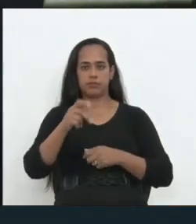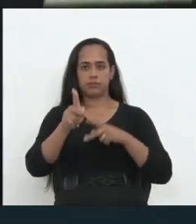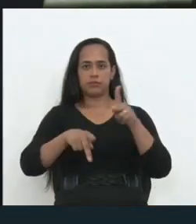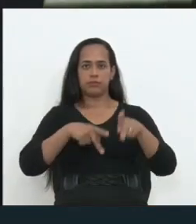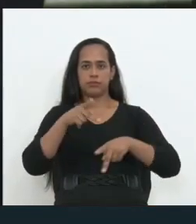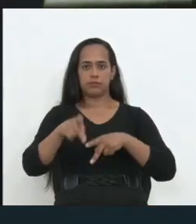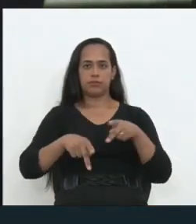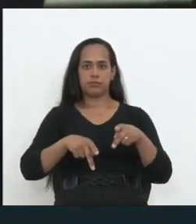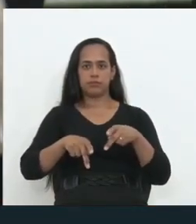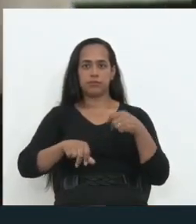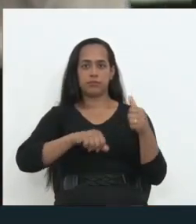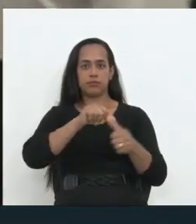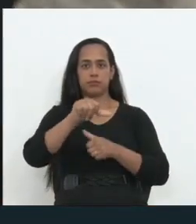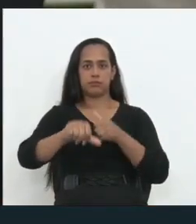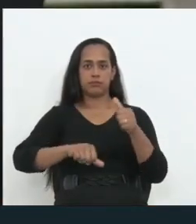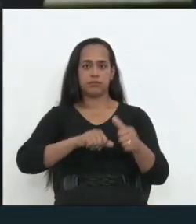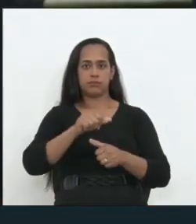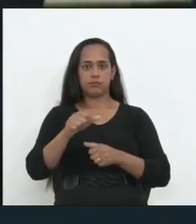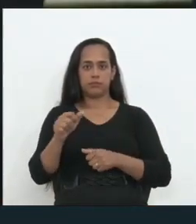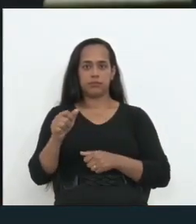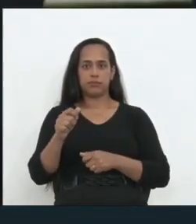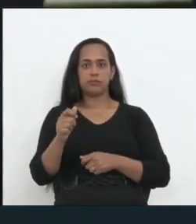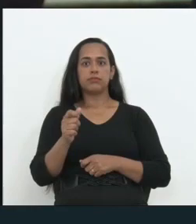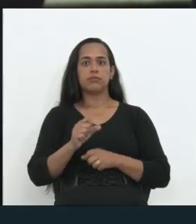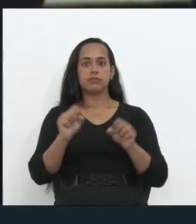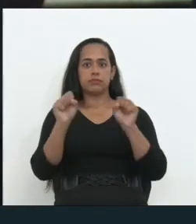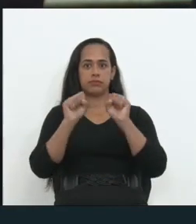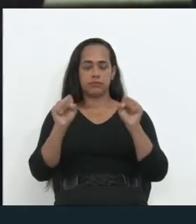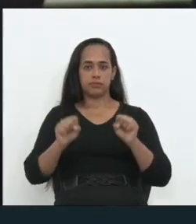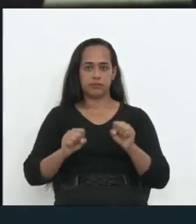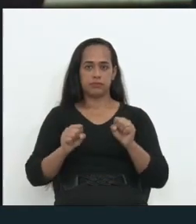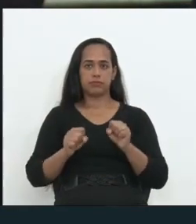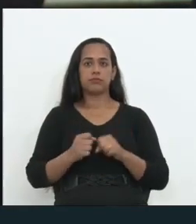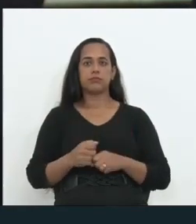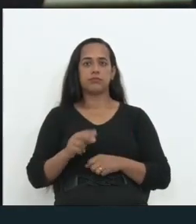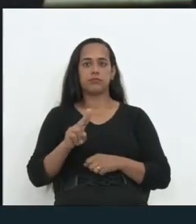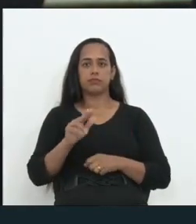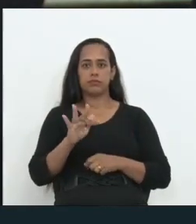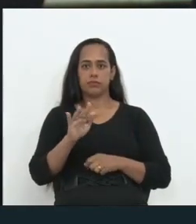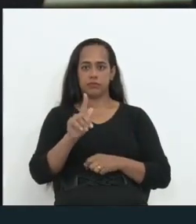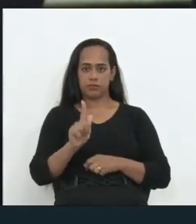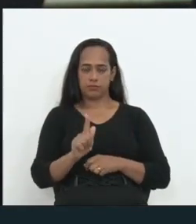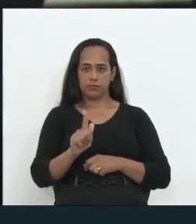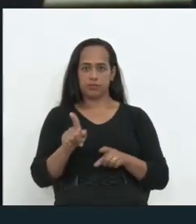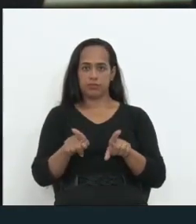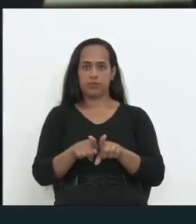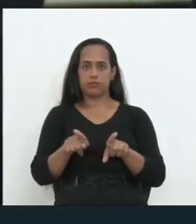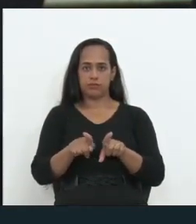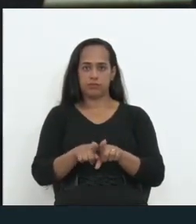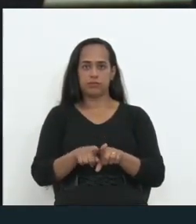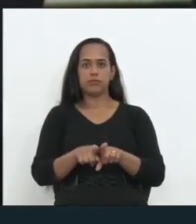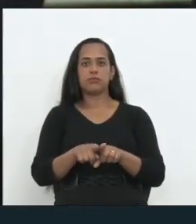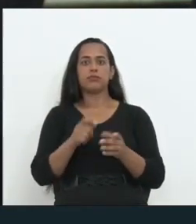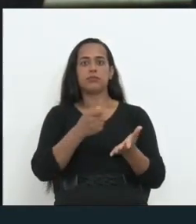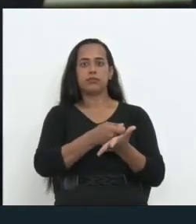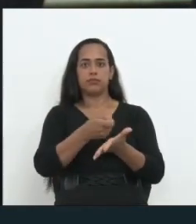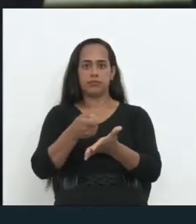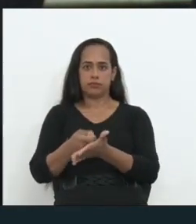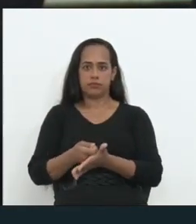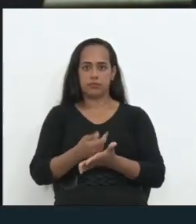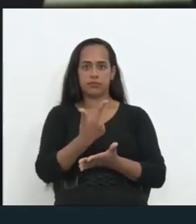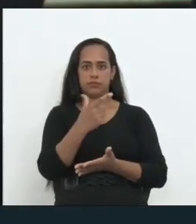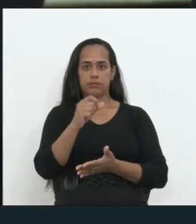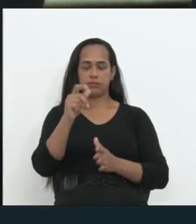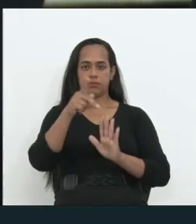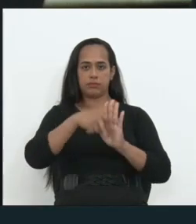no sistema de cálculo da UFG, a Unidade Fiscal de Guarulhos. Além disso, também foram deliberados 10 projetos para análise das